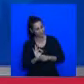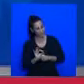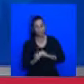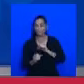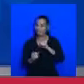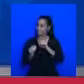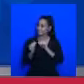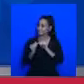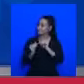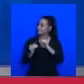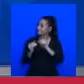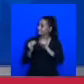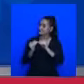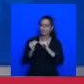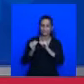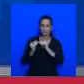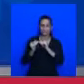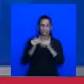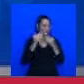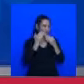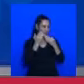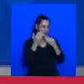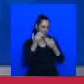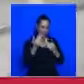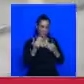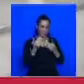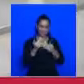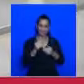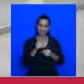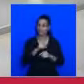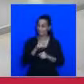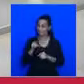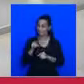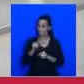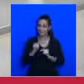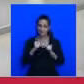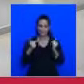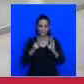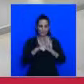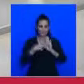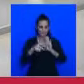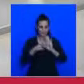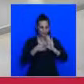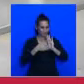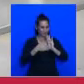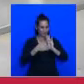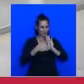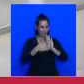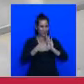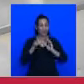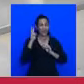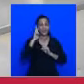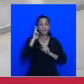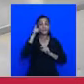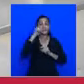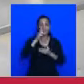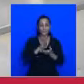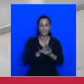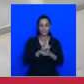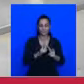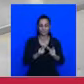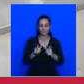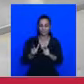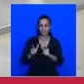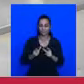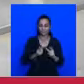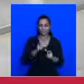confirmam? Sim, confirmo. Sim, confirmo. Obrigado. E aí, a sorte estava na sua aposta. Lembre-se, após a apuração, você